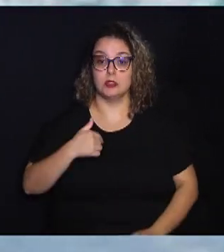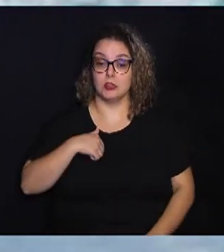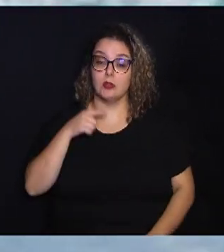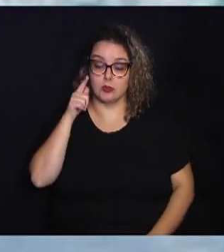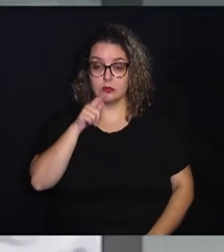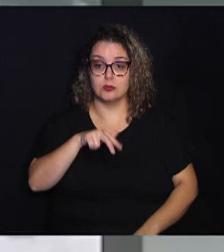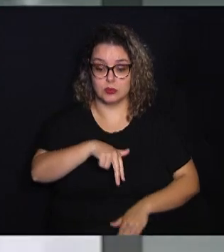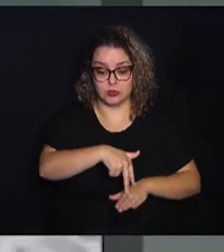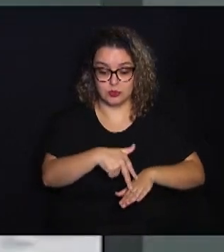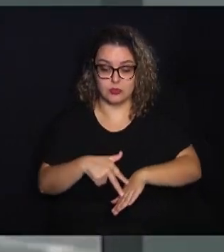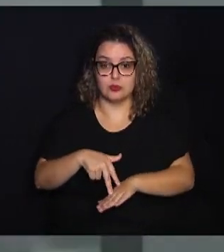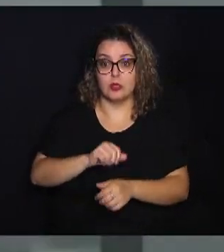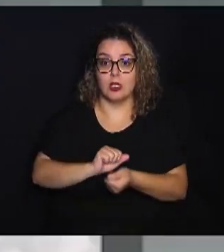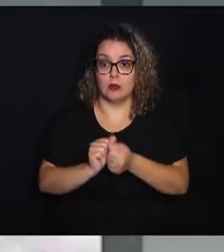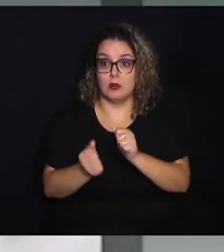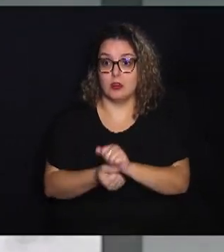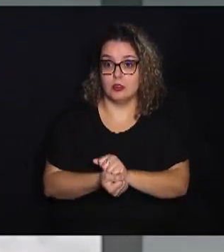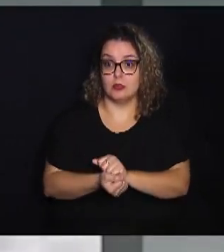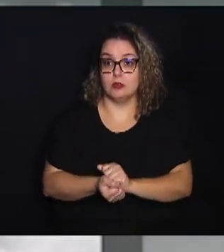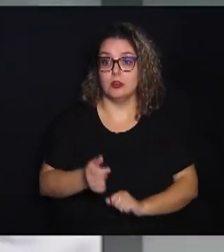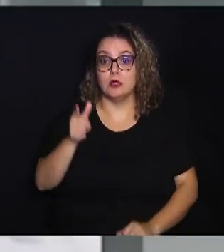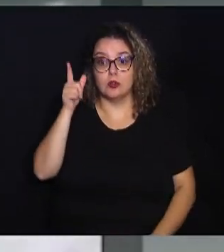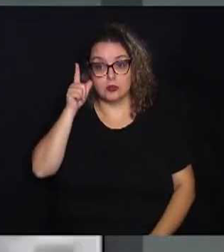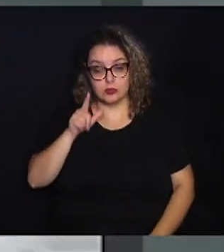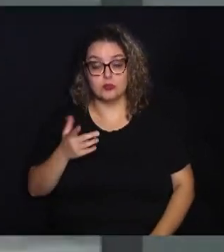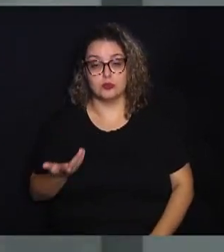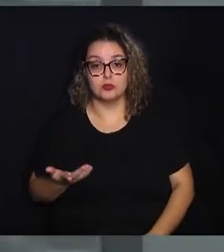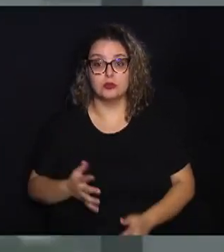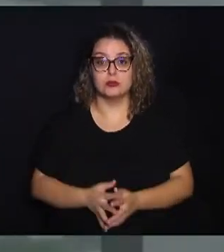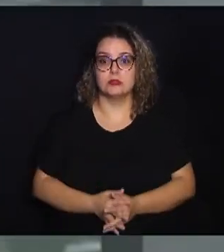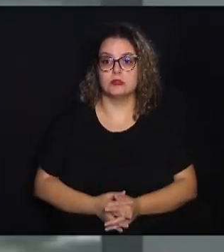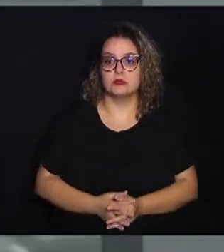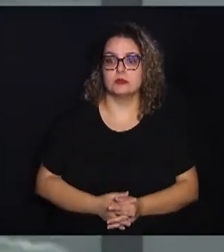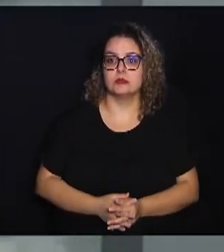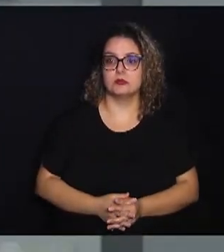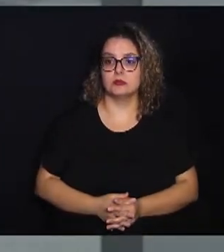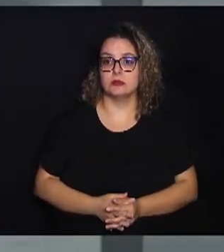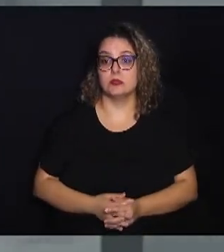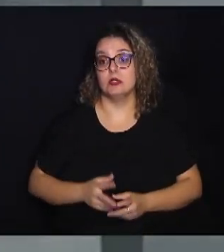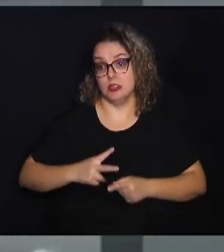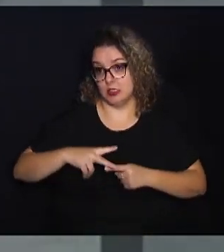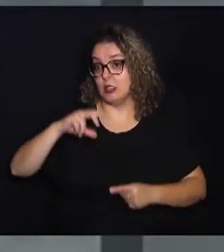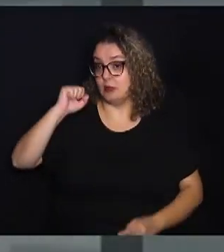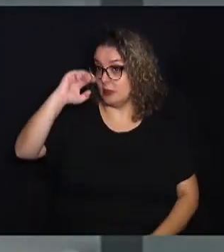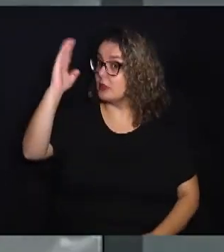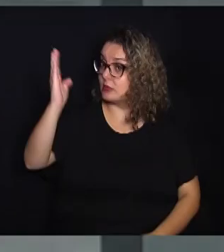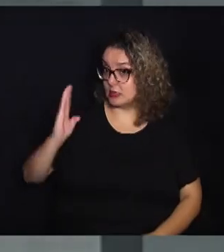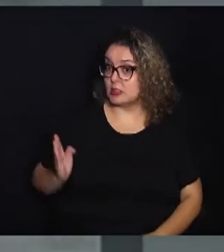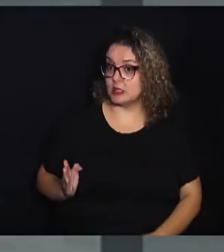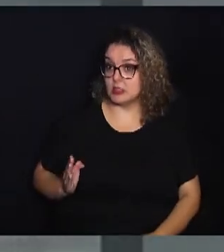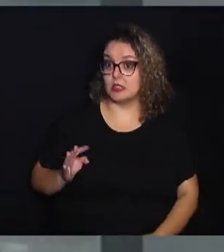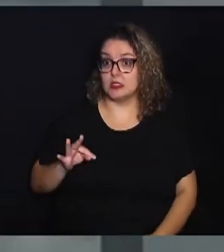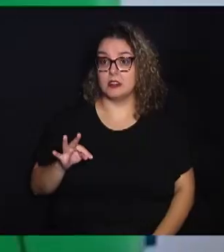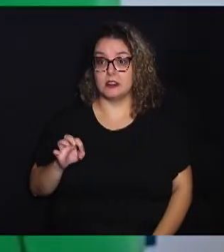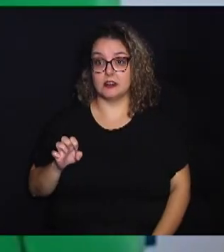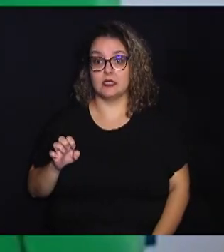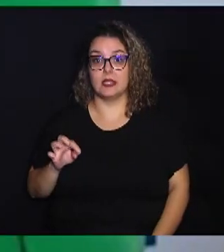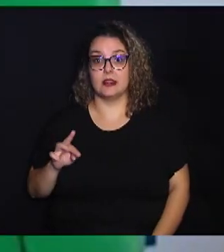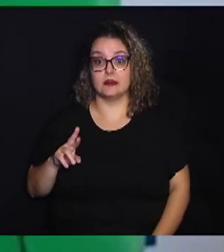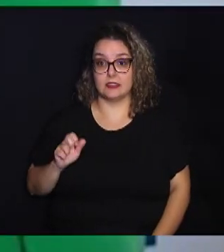surf adaptado. Eu consegui me tornar campeã brasileira e tetracampeã